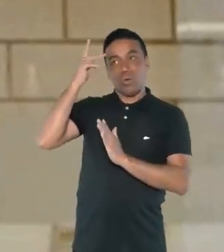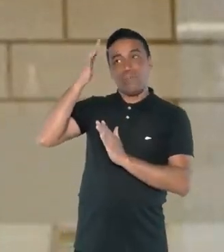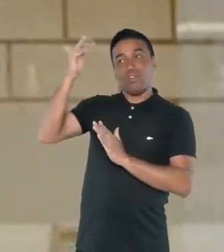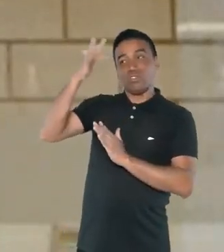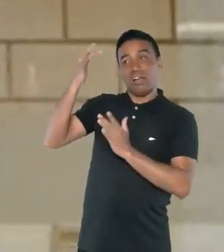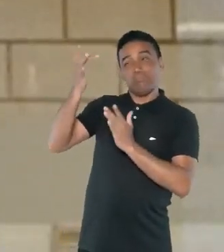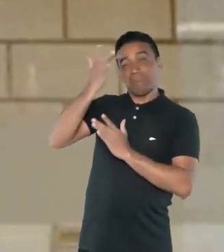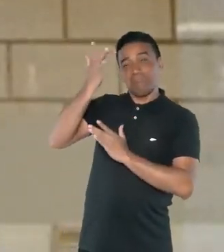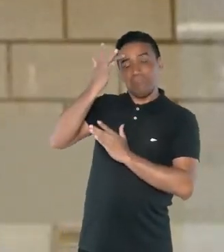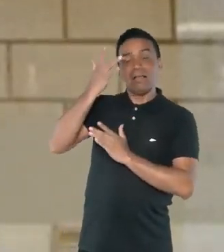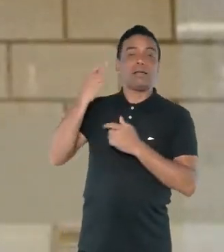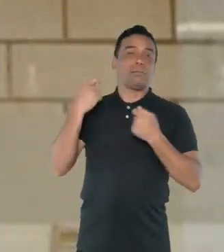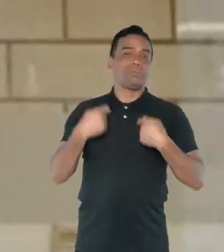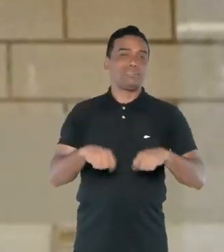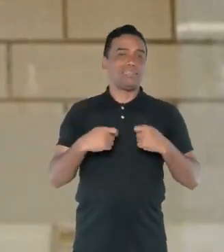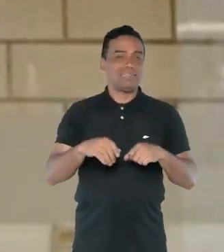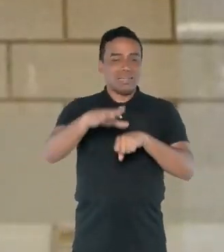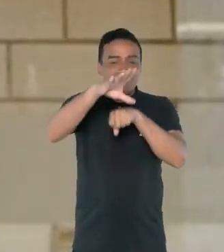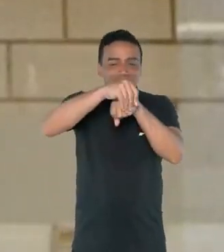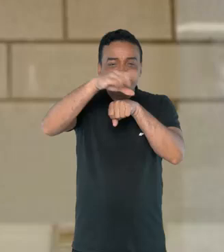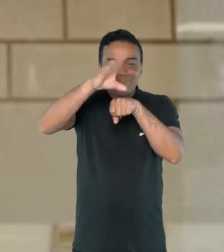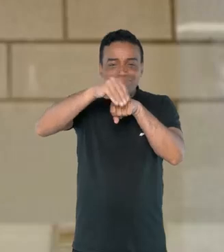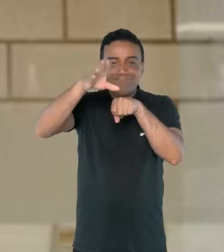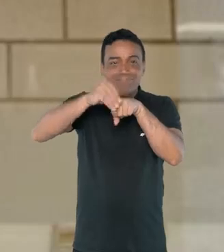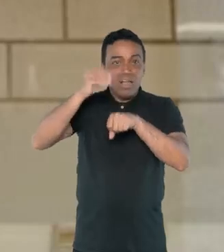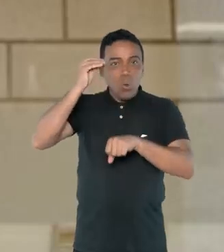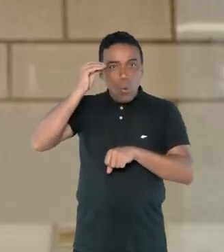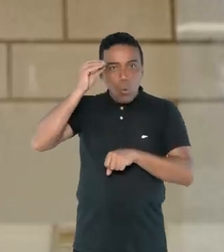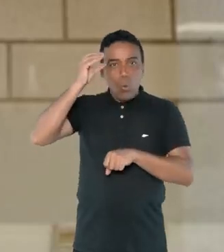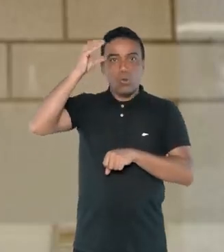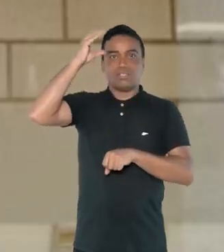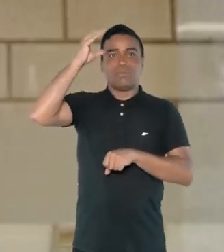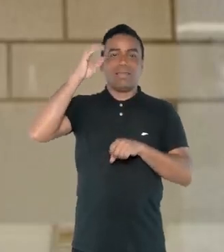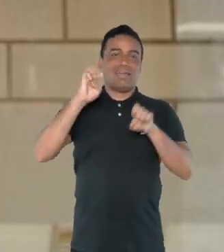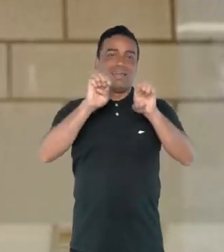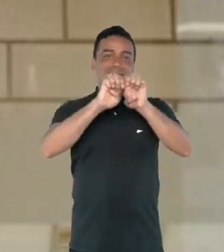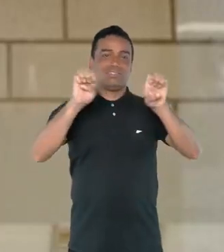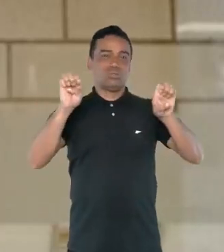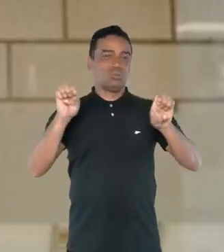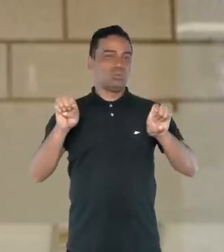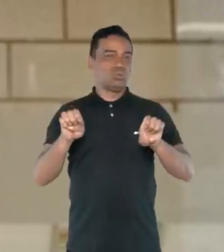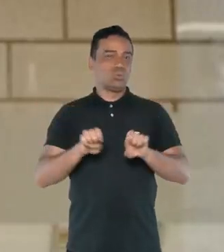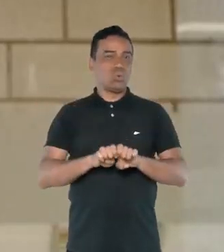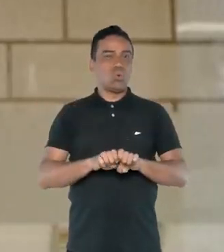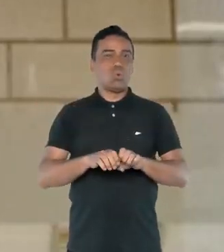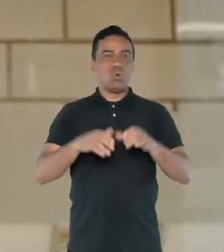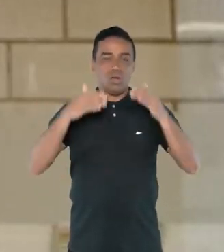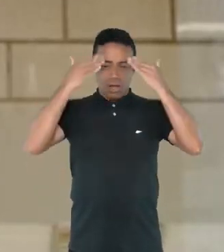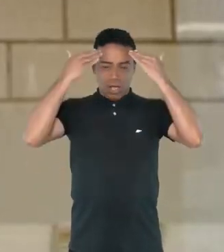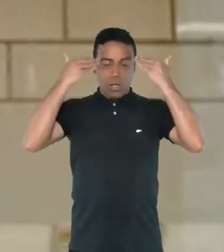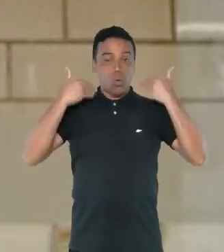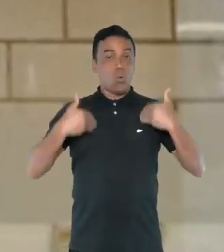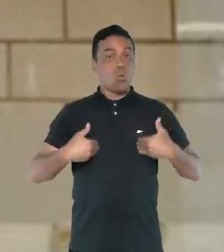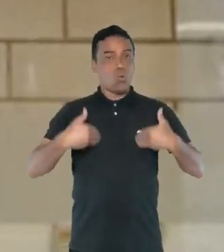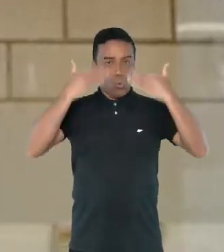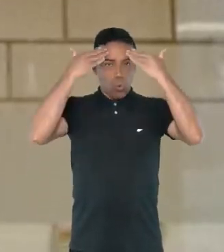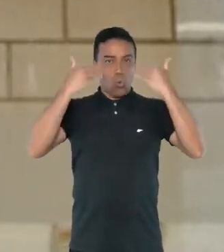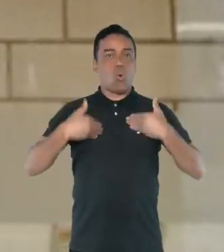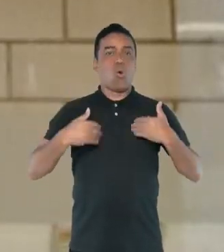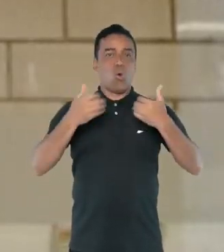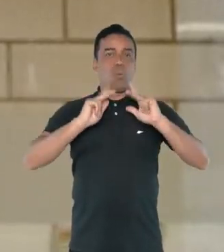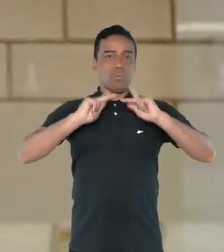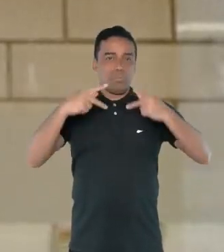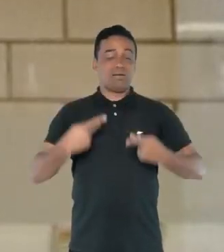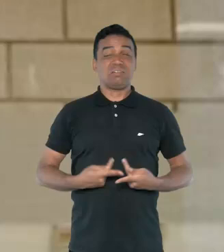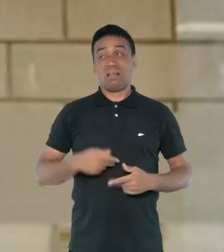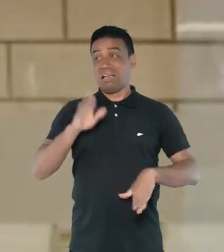vai demandar conhecer as estruturas anatômicas, né? Ele vai dizer, nem sempre isso é bonito